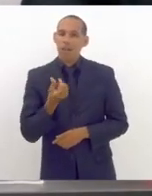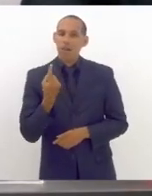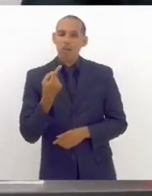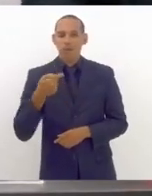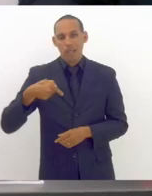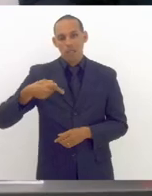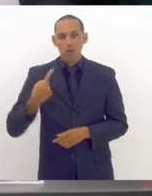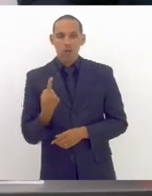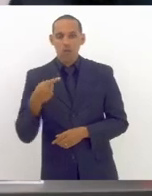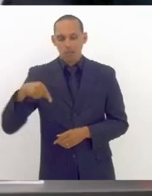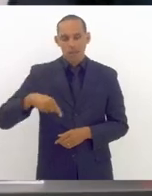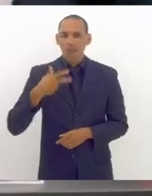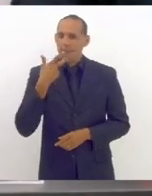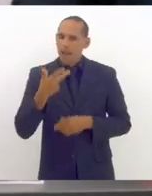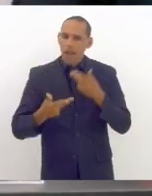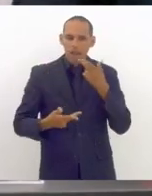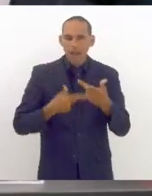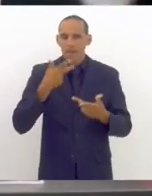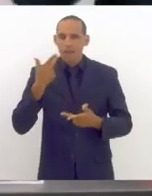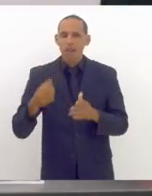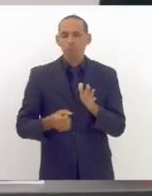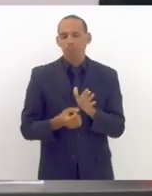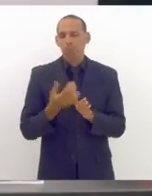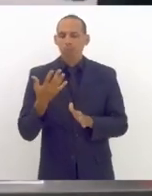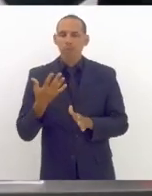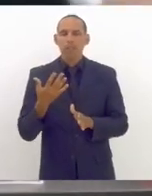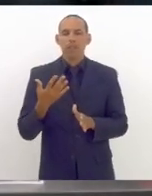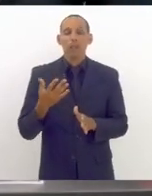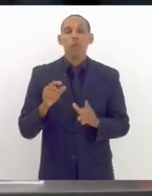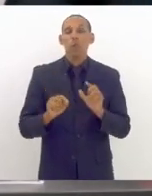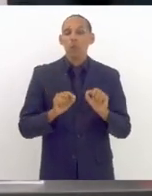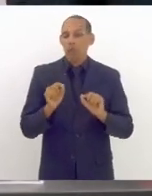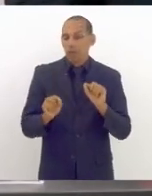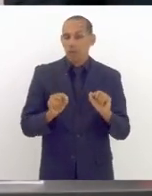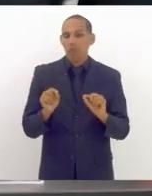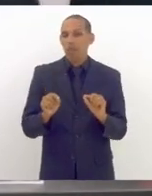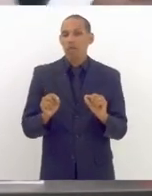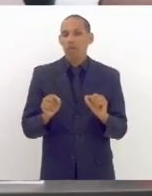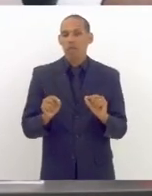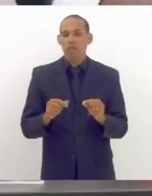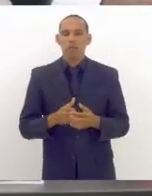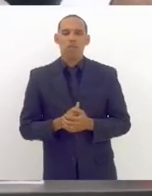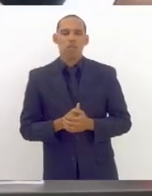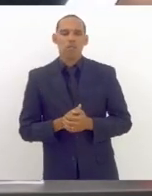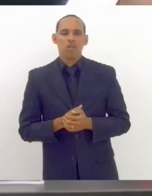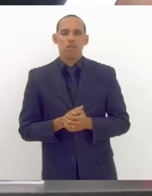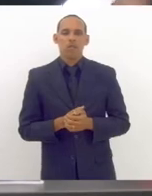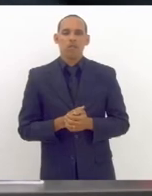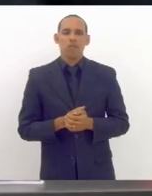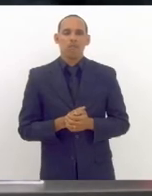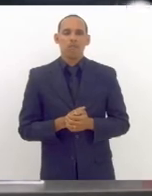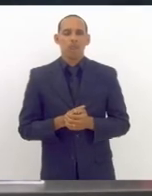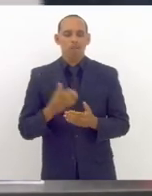e que foi falado aqui algumas vezes sobre as decorrências das ações judiciais